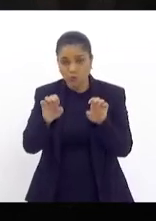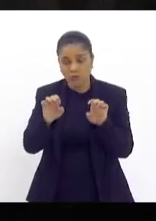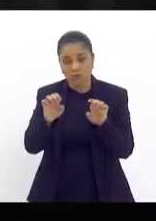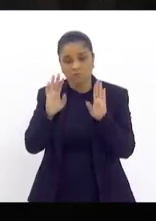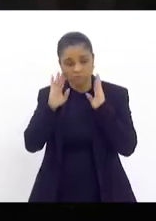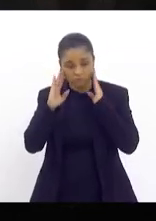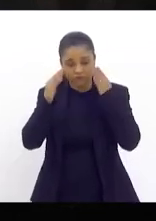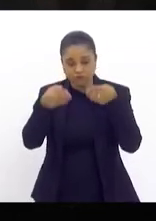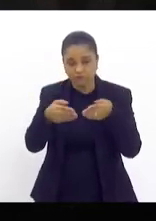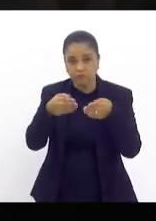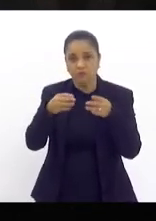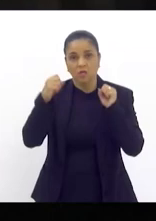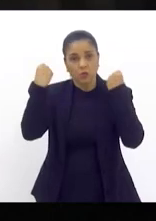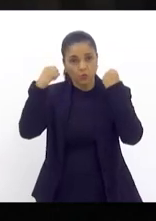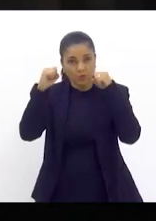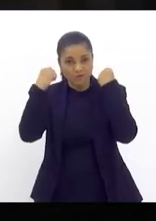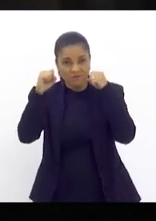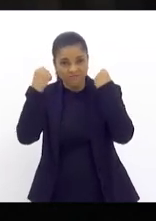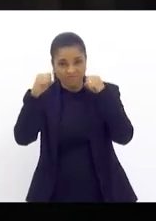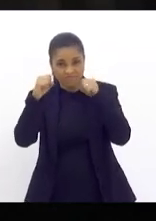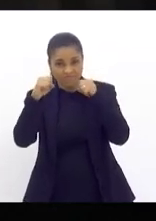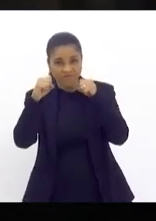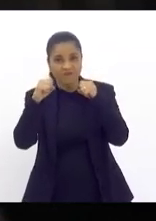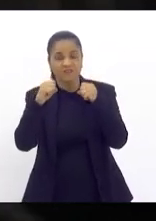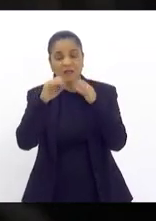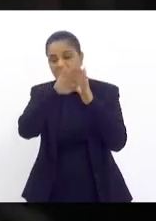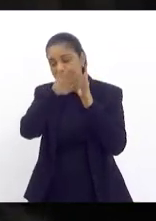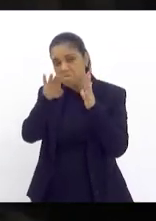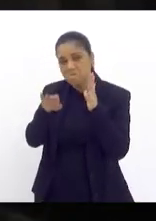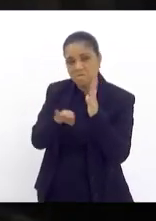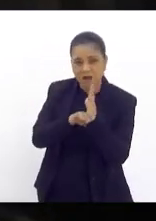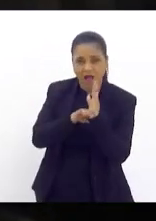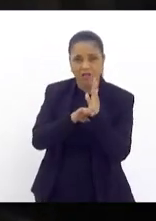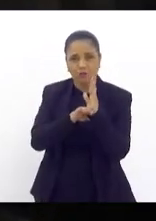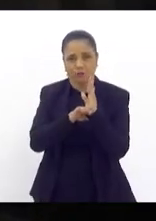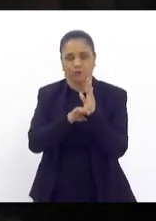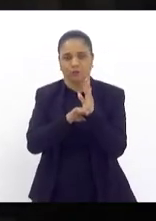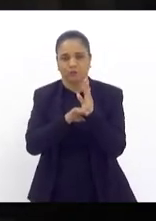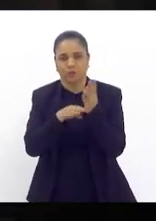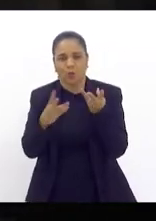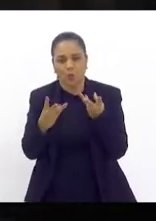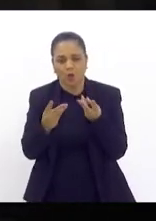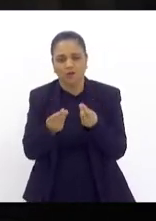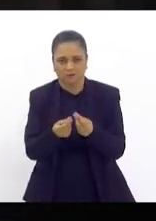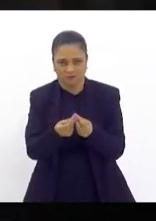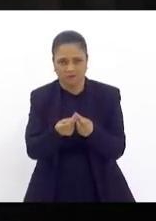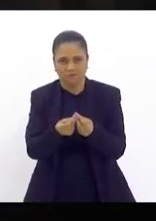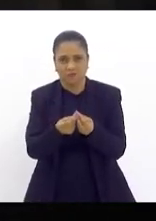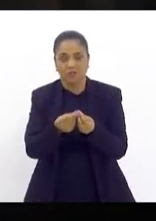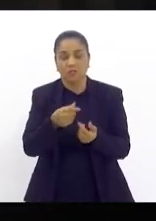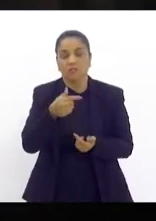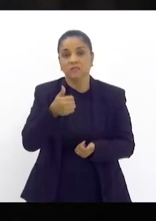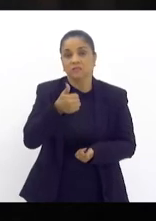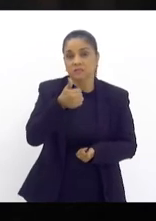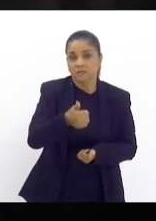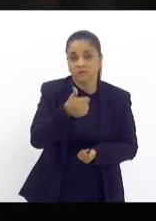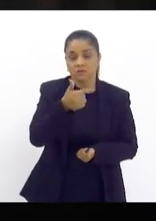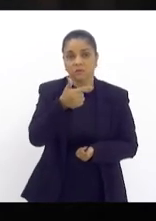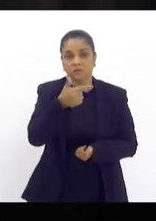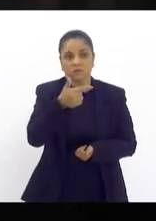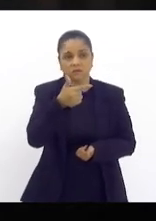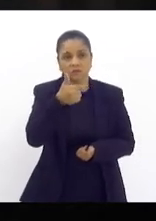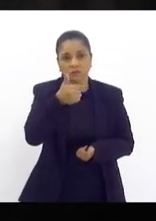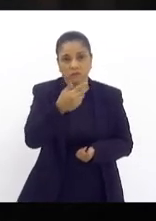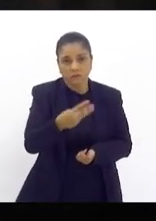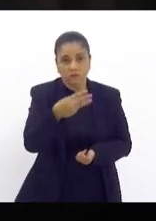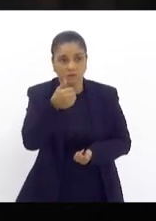muito abaixo da adequada. A gente tem aqui, no total, de 1.232 escolas existentes no estado.